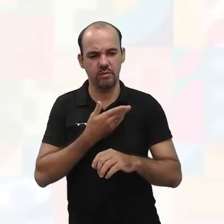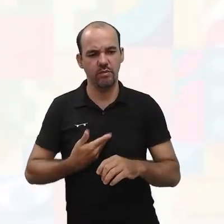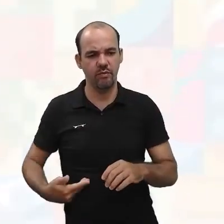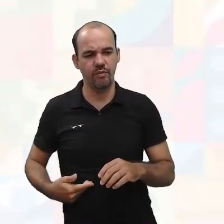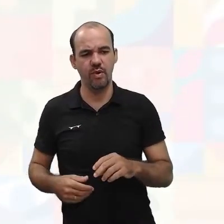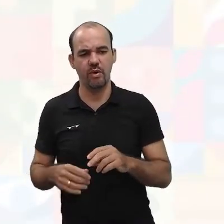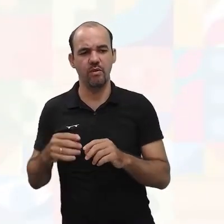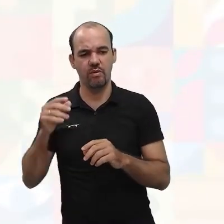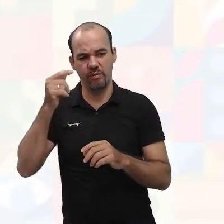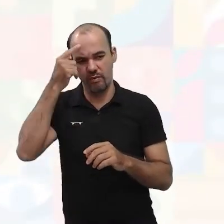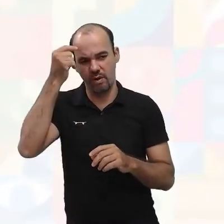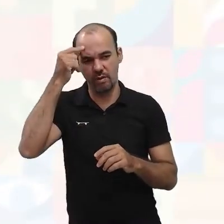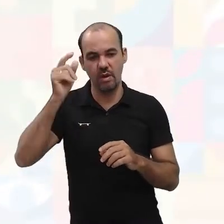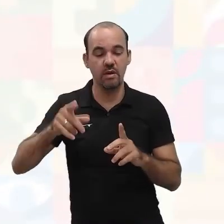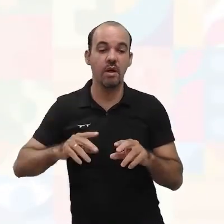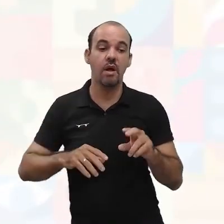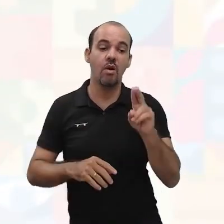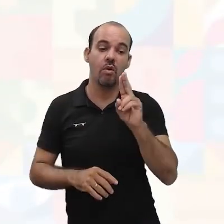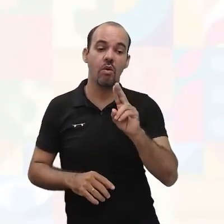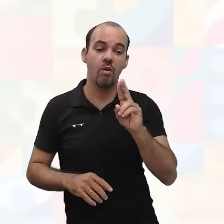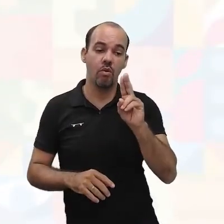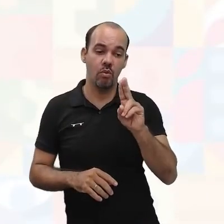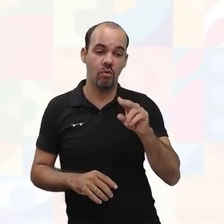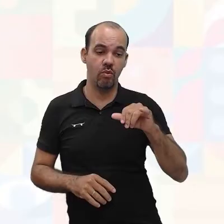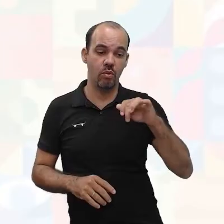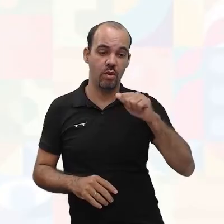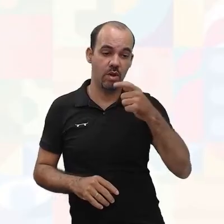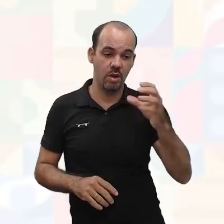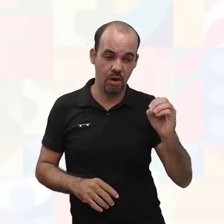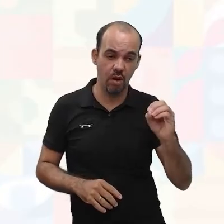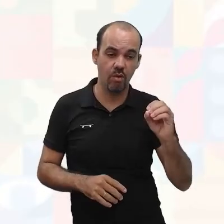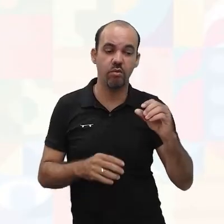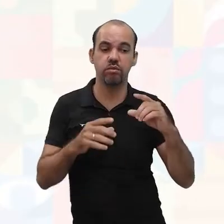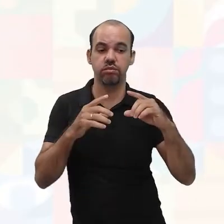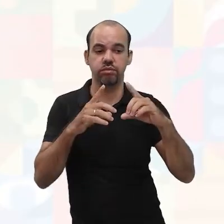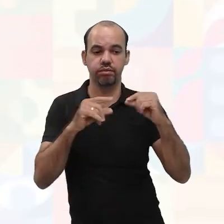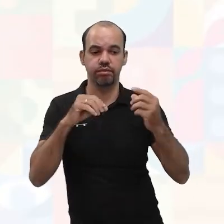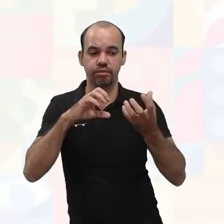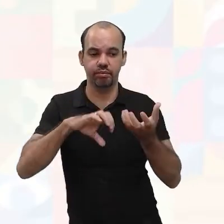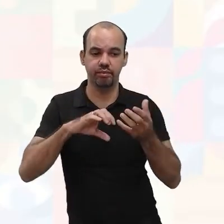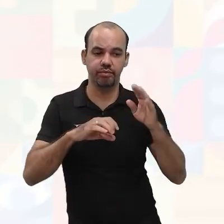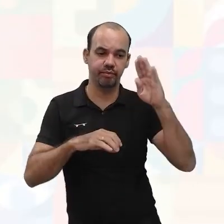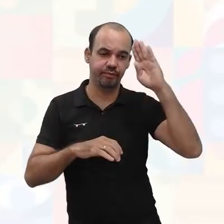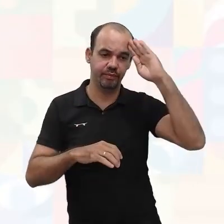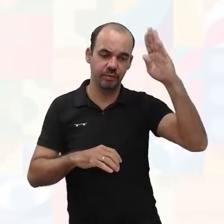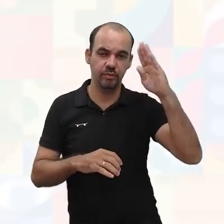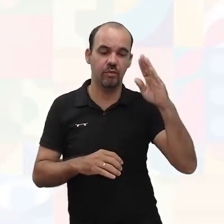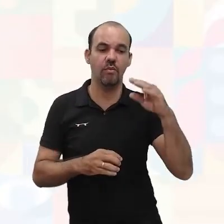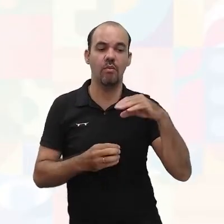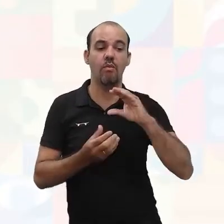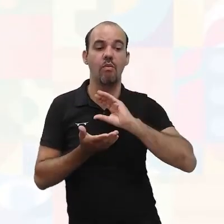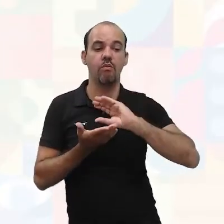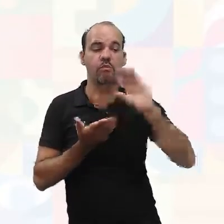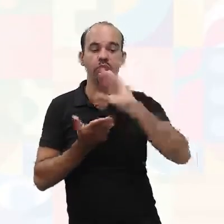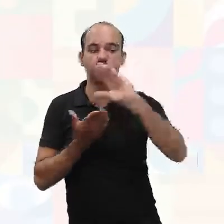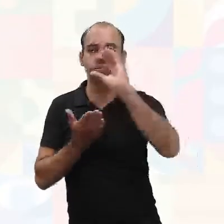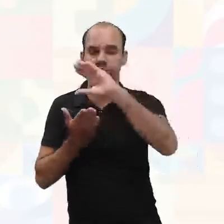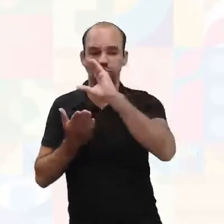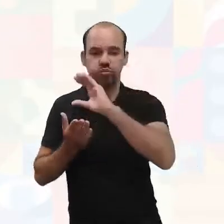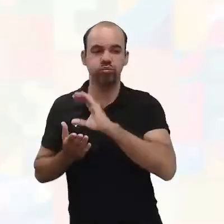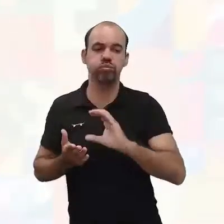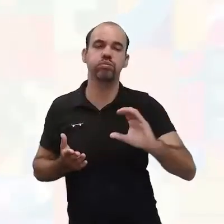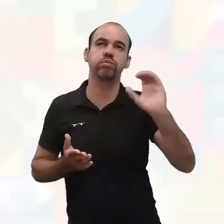e municípios no sentido da educação. Socorre, passa anualmente verbas previstas em lei para estados e